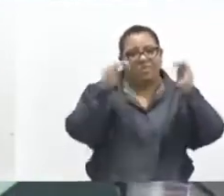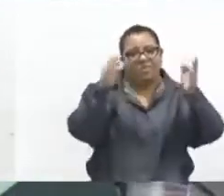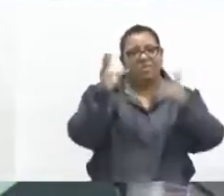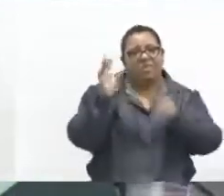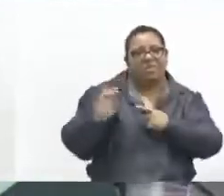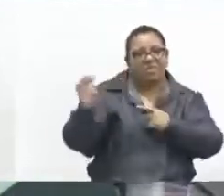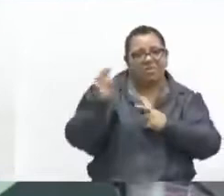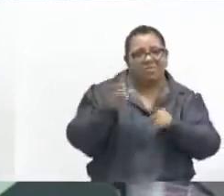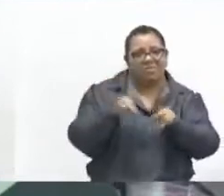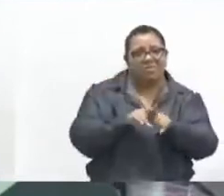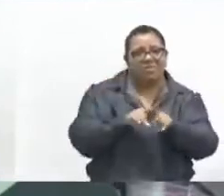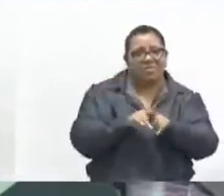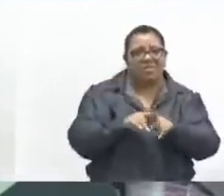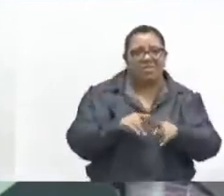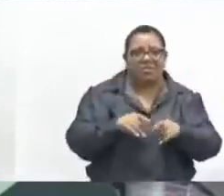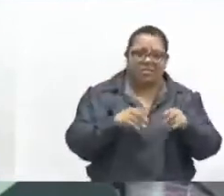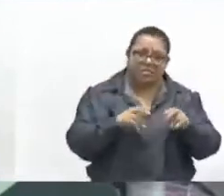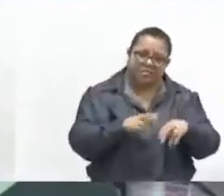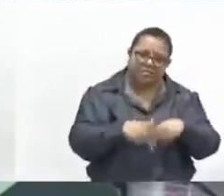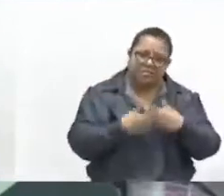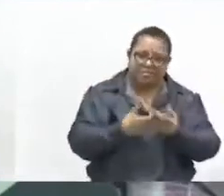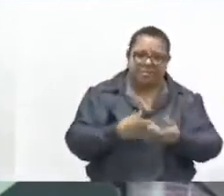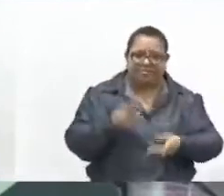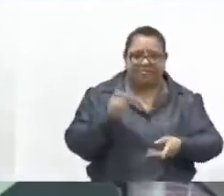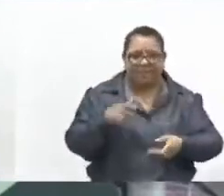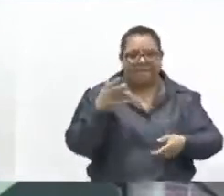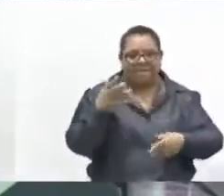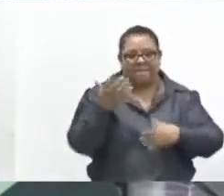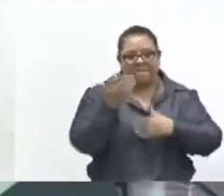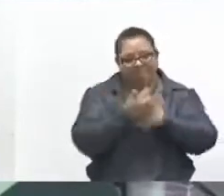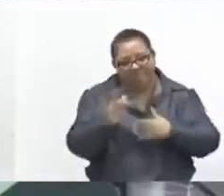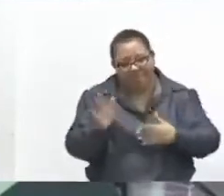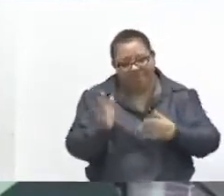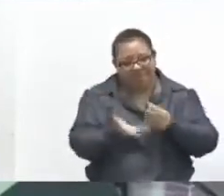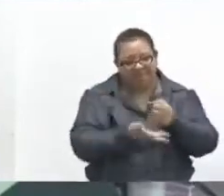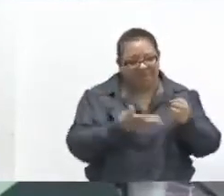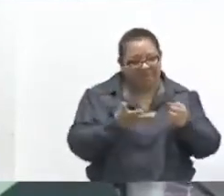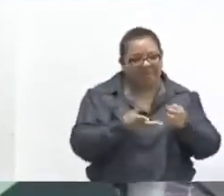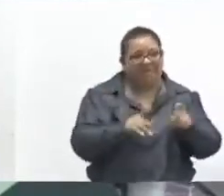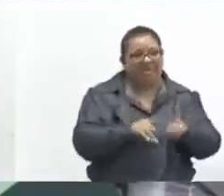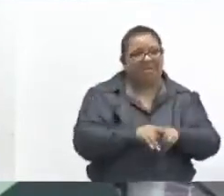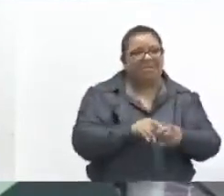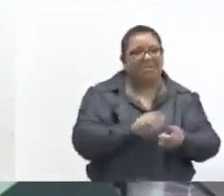também no âmbito da instituição de ensino da rede básica.